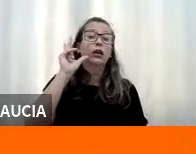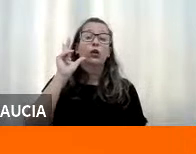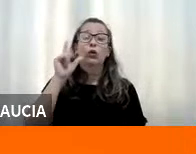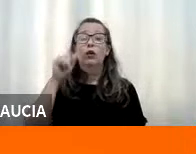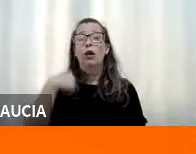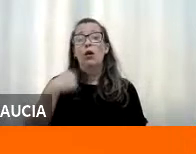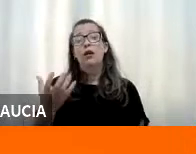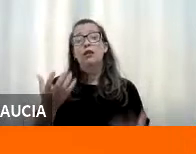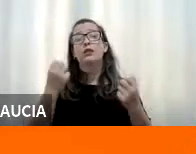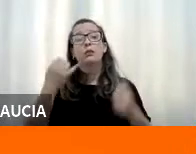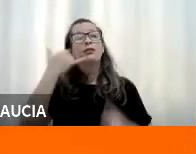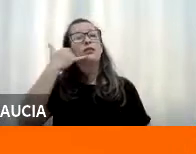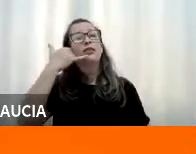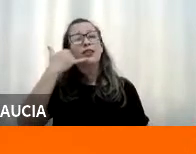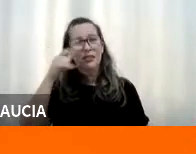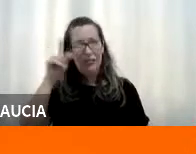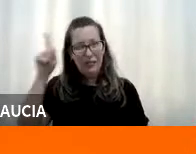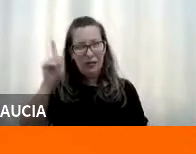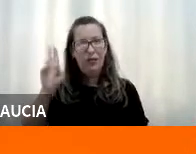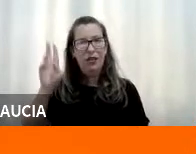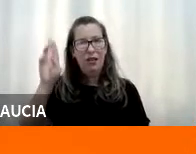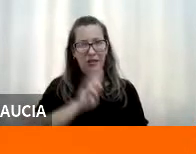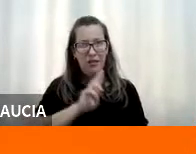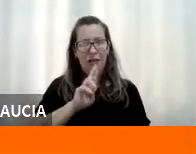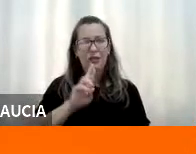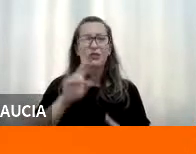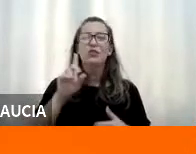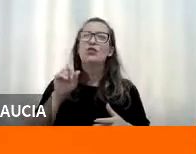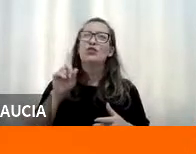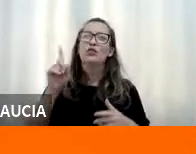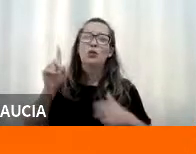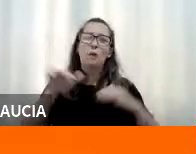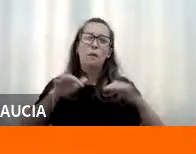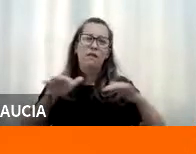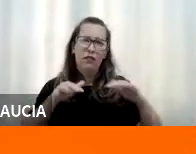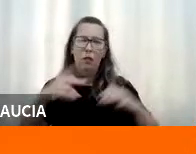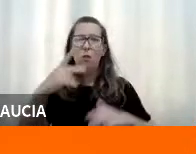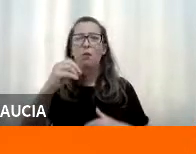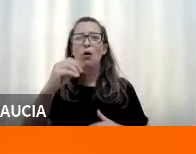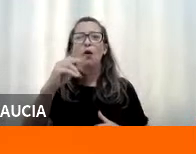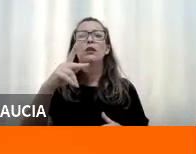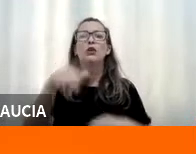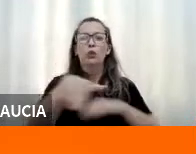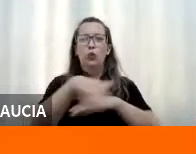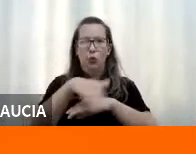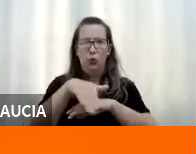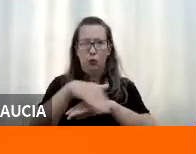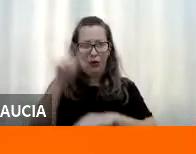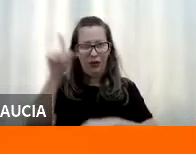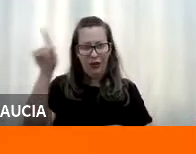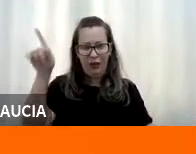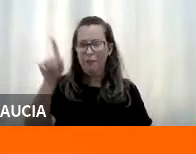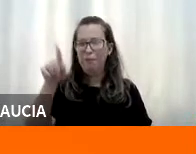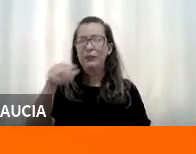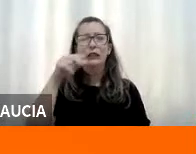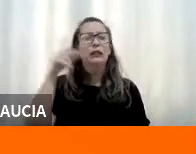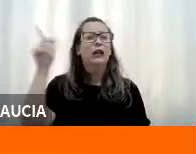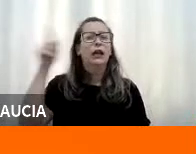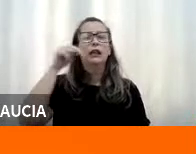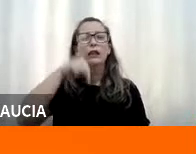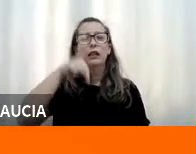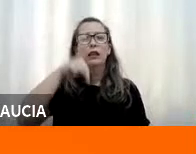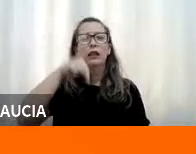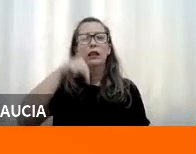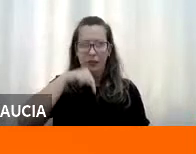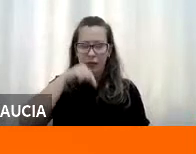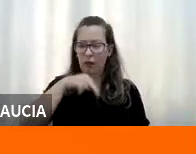eu recebi uma ligação do representante do movimento Pop Rua, que é como eles chamam, né, do Rio Grande do Norte, e que tem